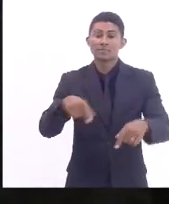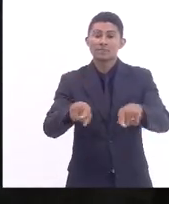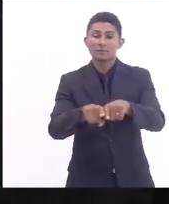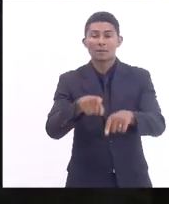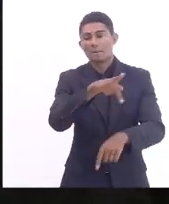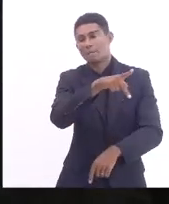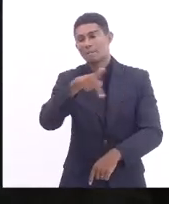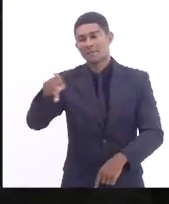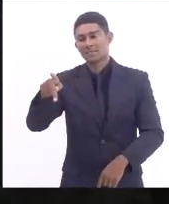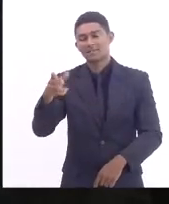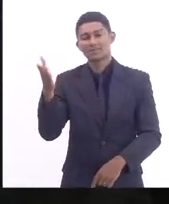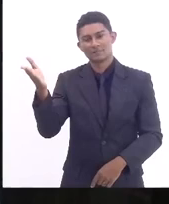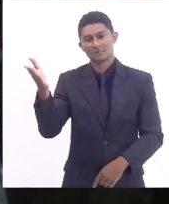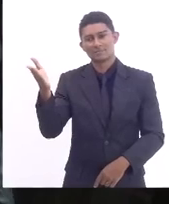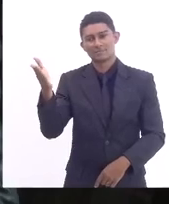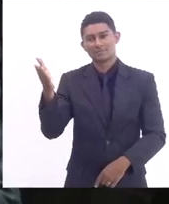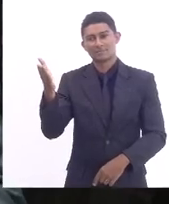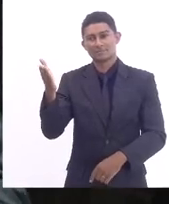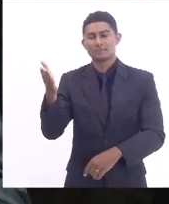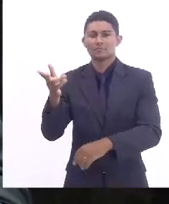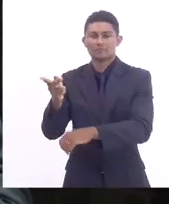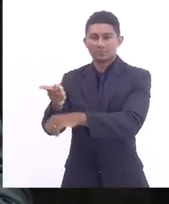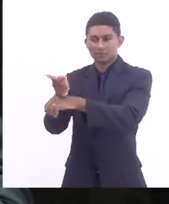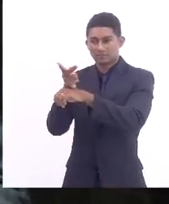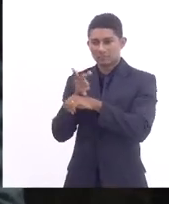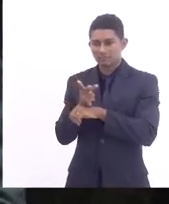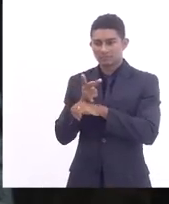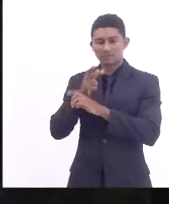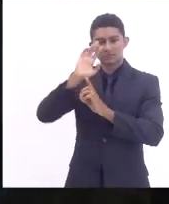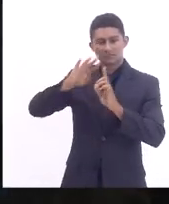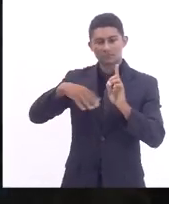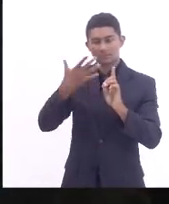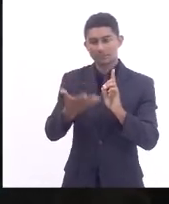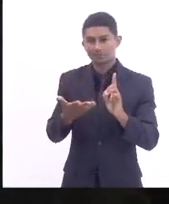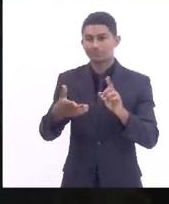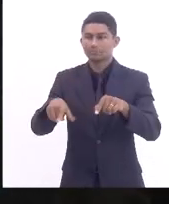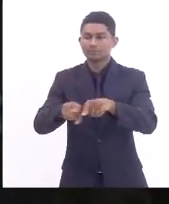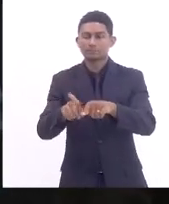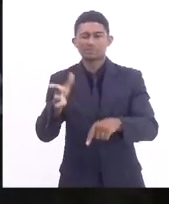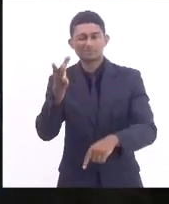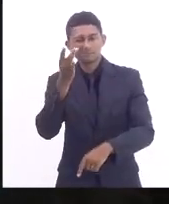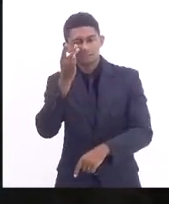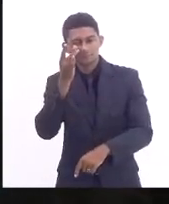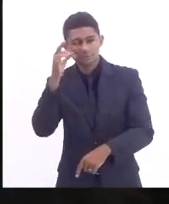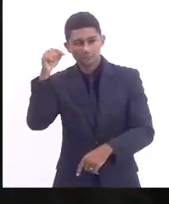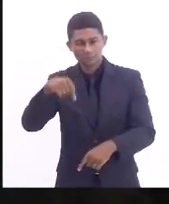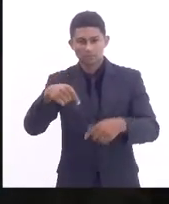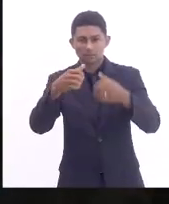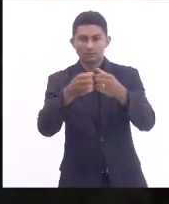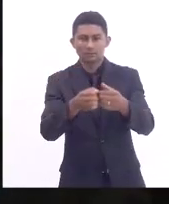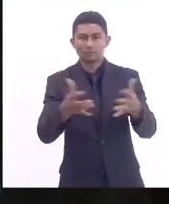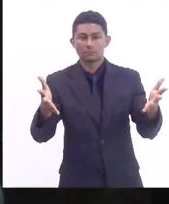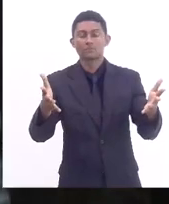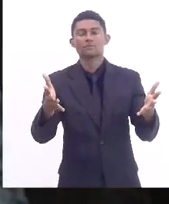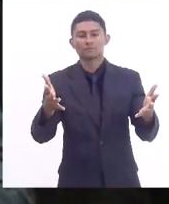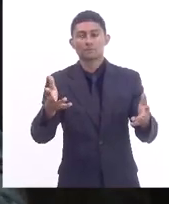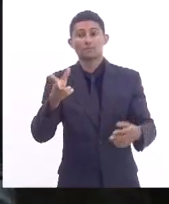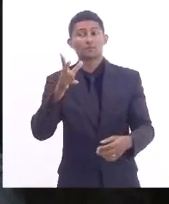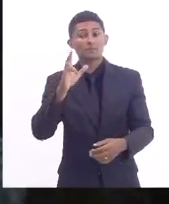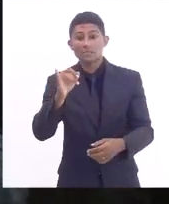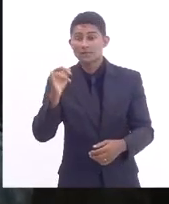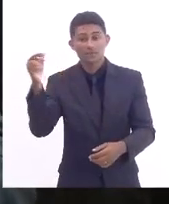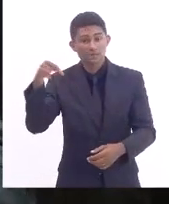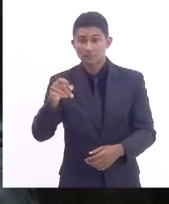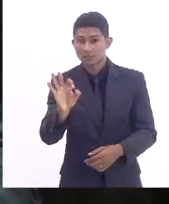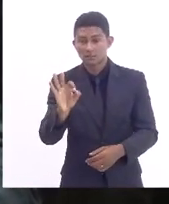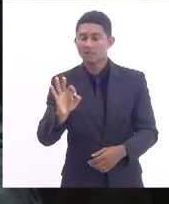e pensou nos homenageou uma Moção O que é um prestígio e veio pessoa abrir exceção porque senão essa solenidade